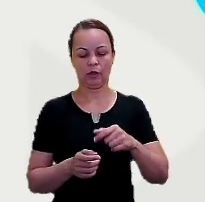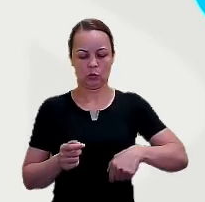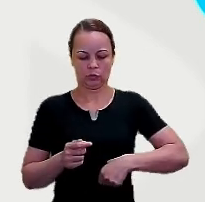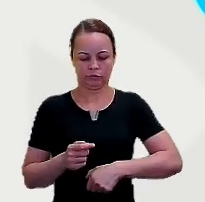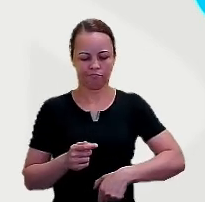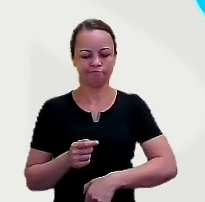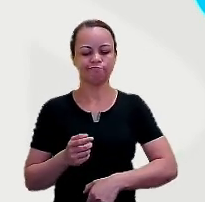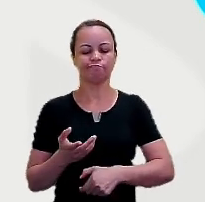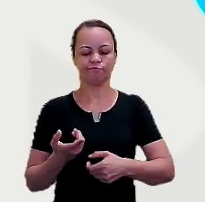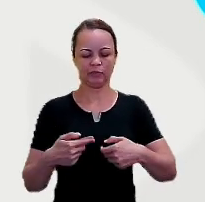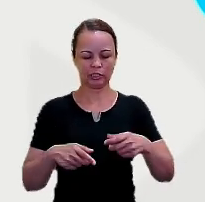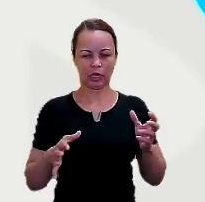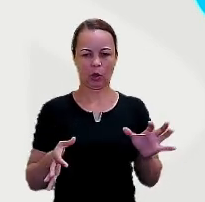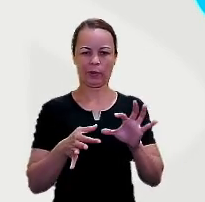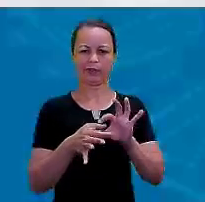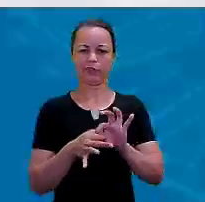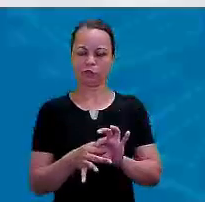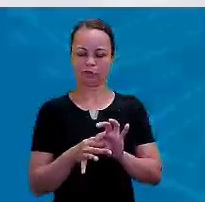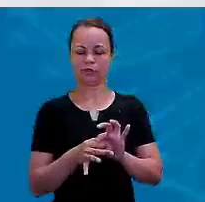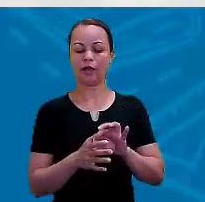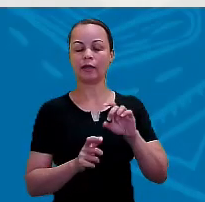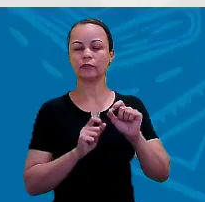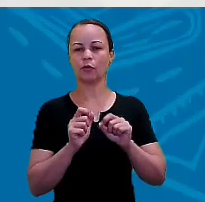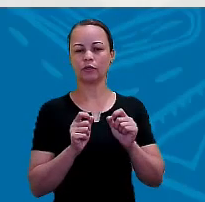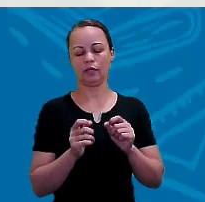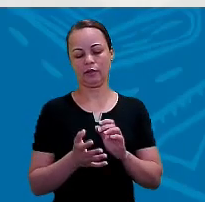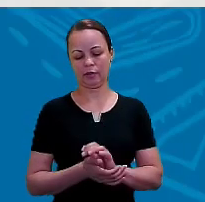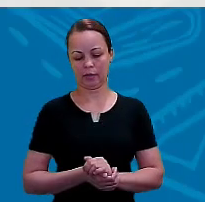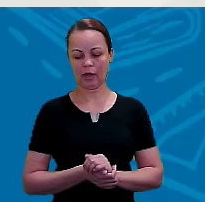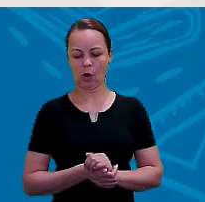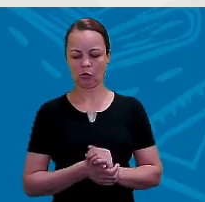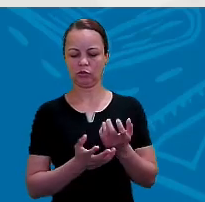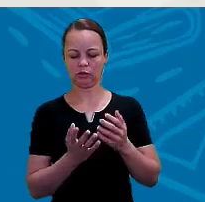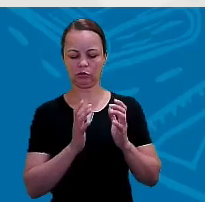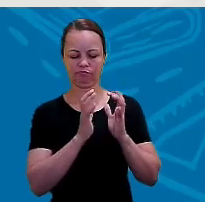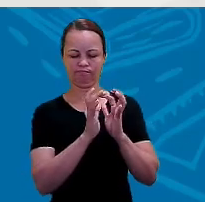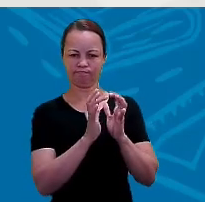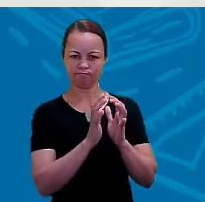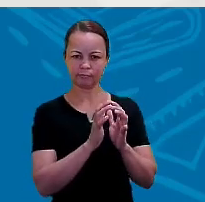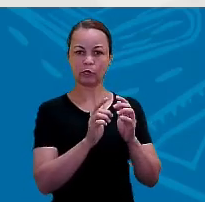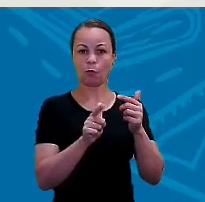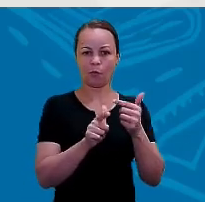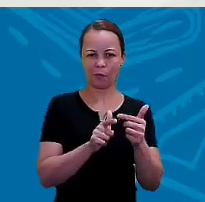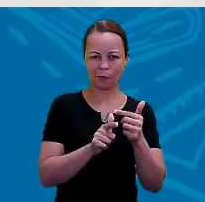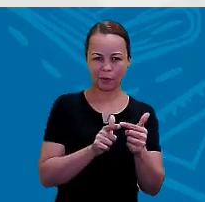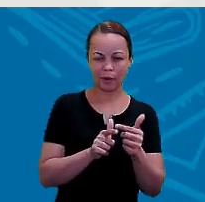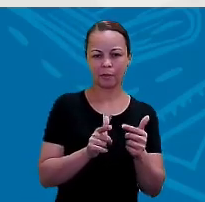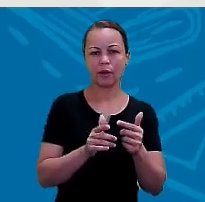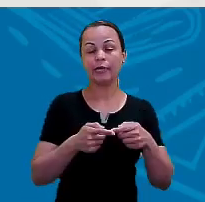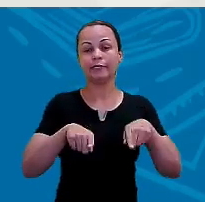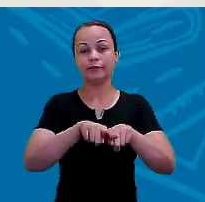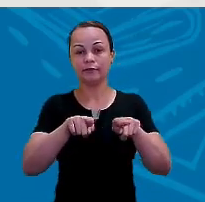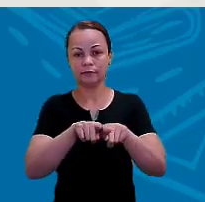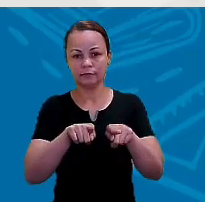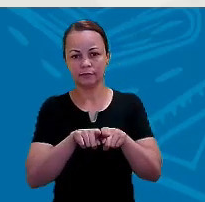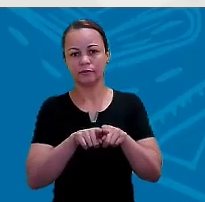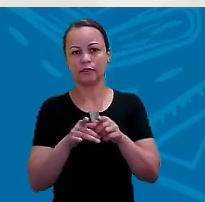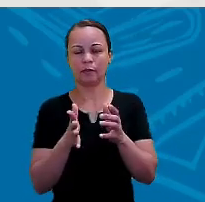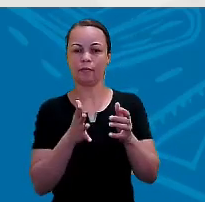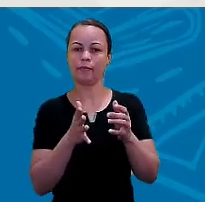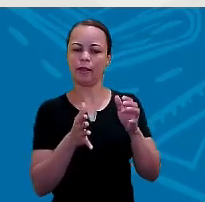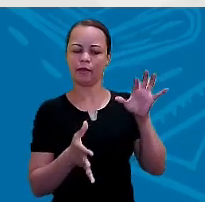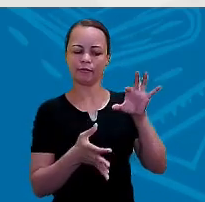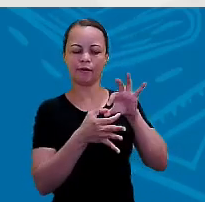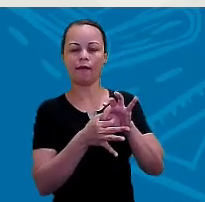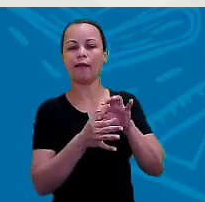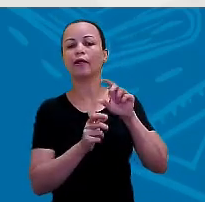serotoninérgicas estão associados a transtornos neurológicos, transtornos neuropsiquiátricos, muito atrelado com